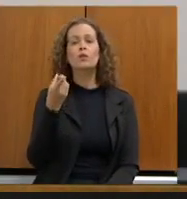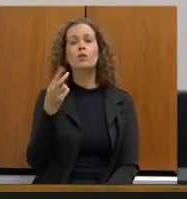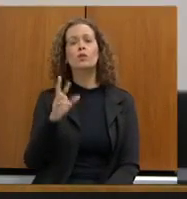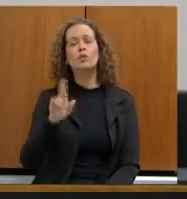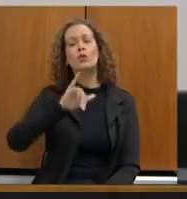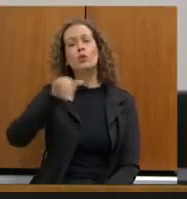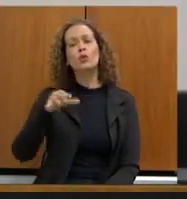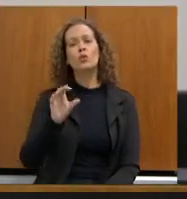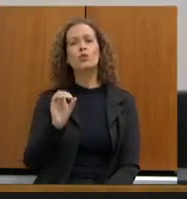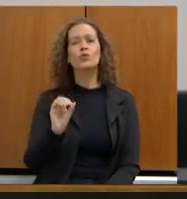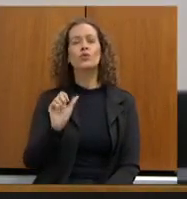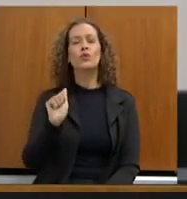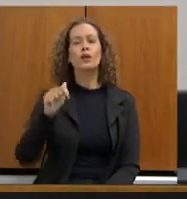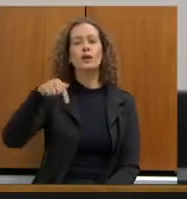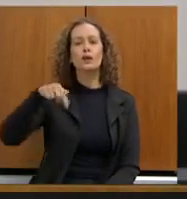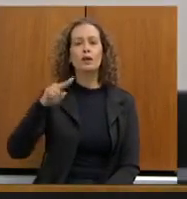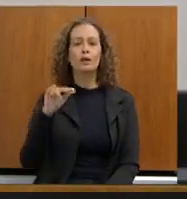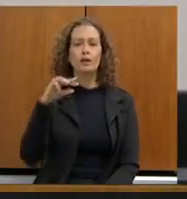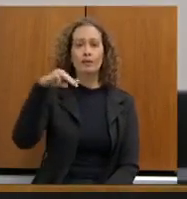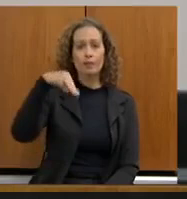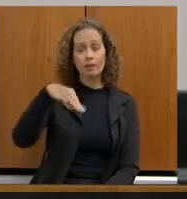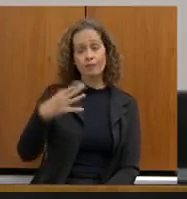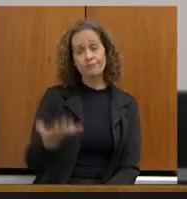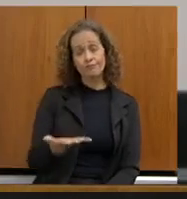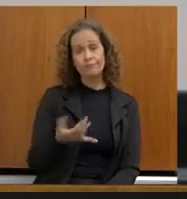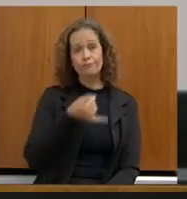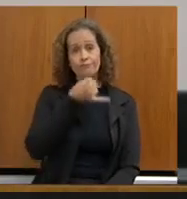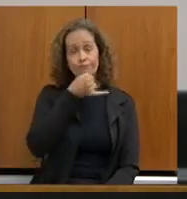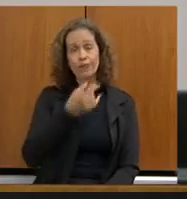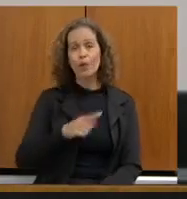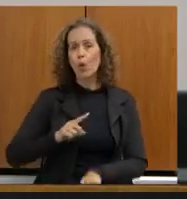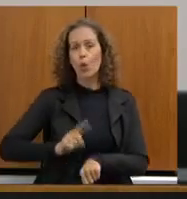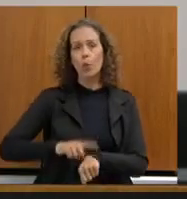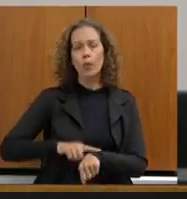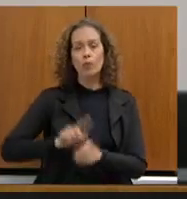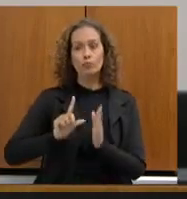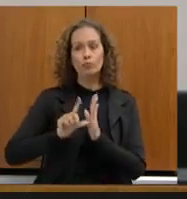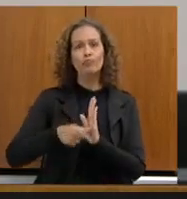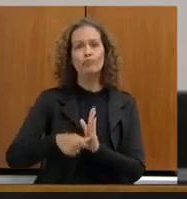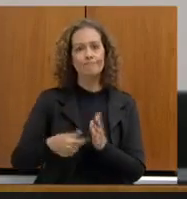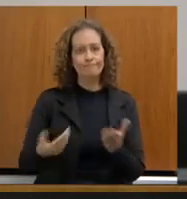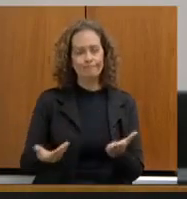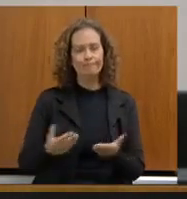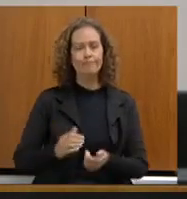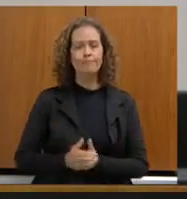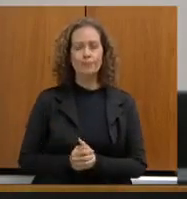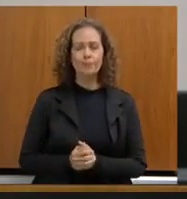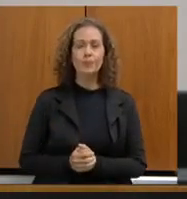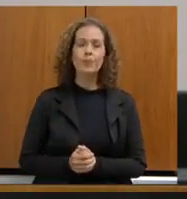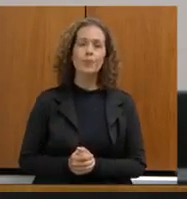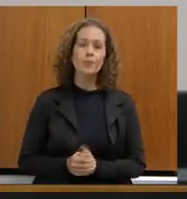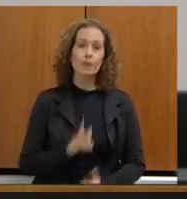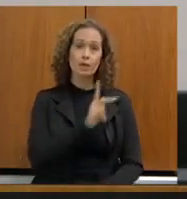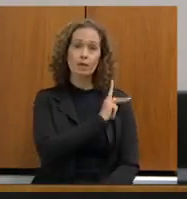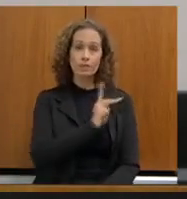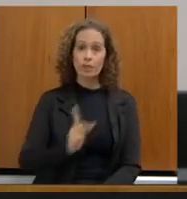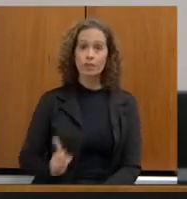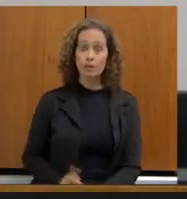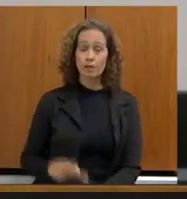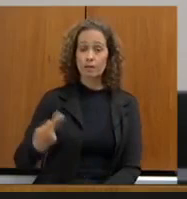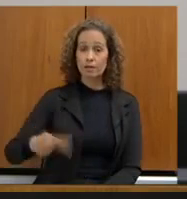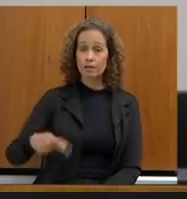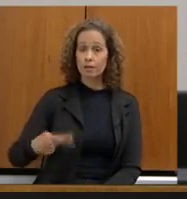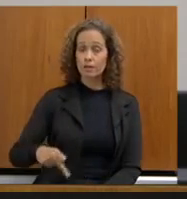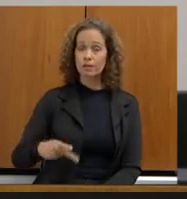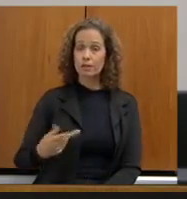mas ele mesmo está presenciando aqui Infelizmente o tempo foi muito exigo vamos levar ao nosso Presidente desta